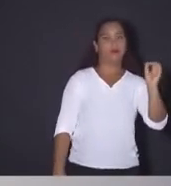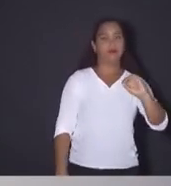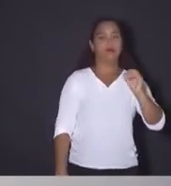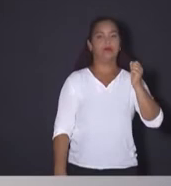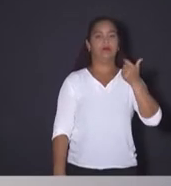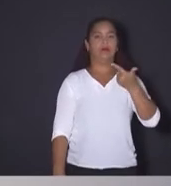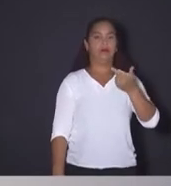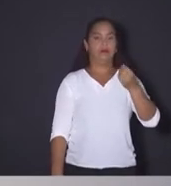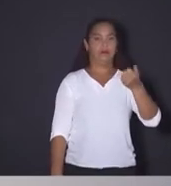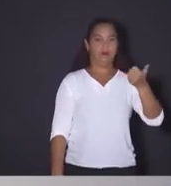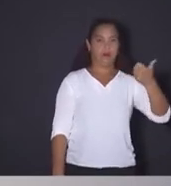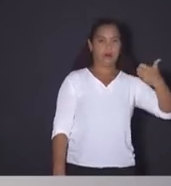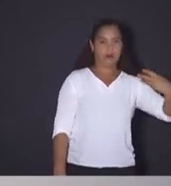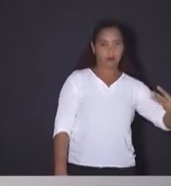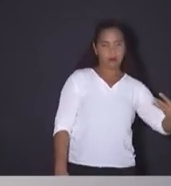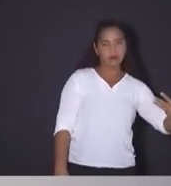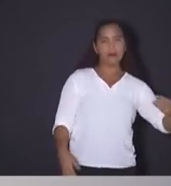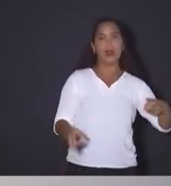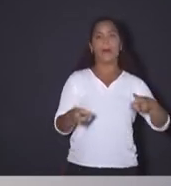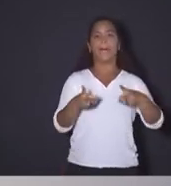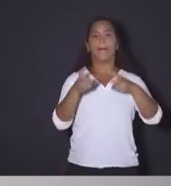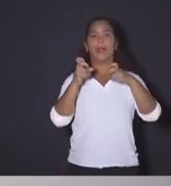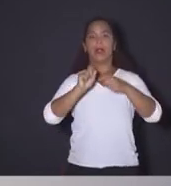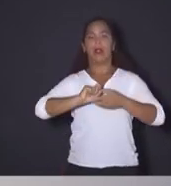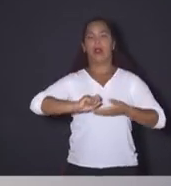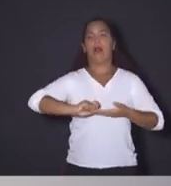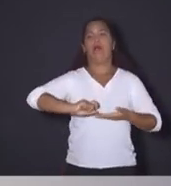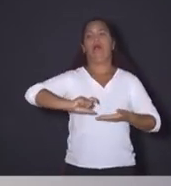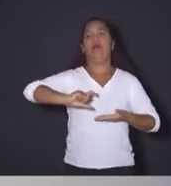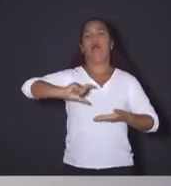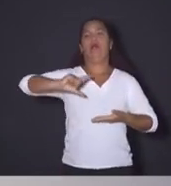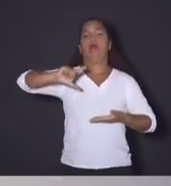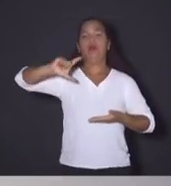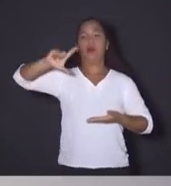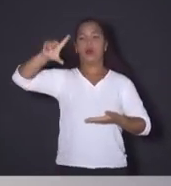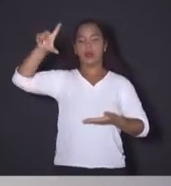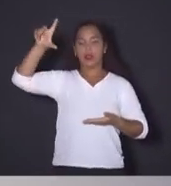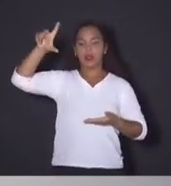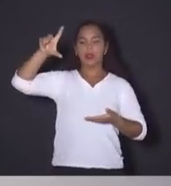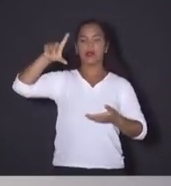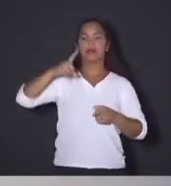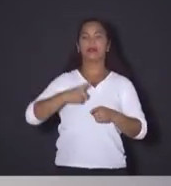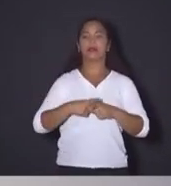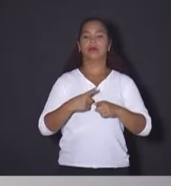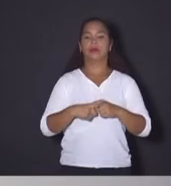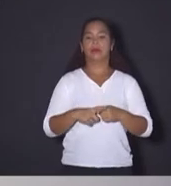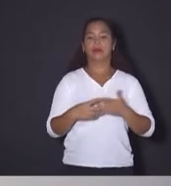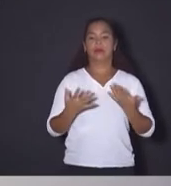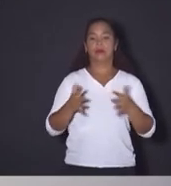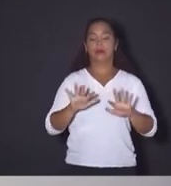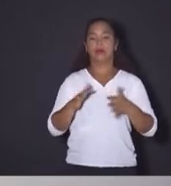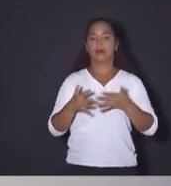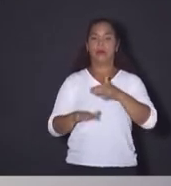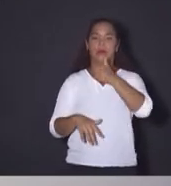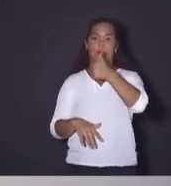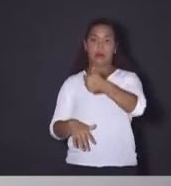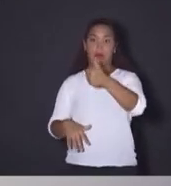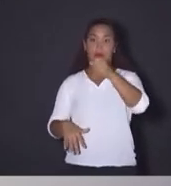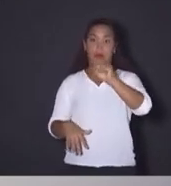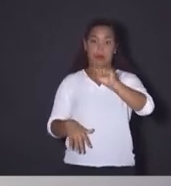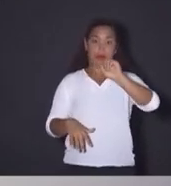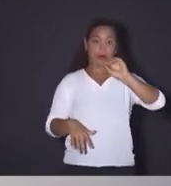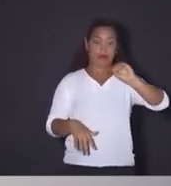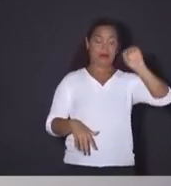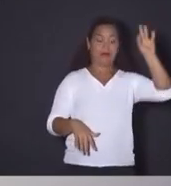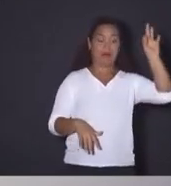ea gente vai observar que houve um aumento no consumo desse medicamento na ordem de 180% em quatro